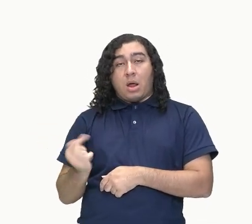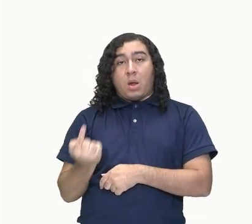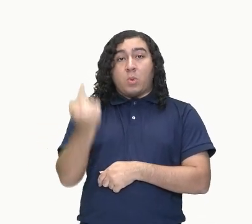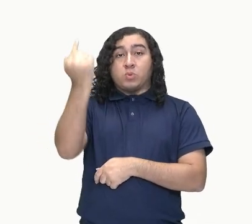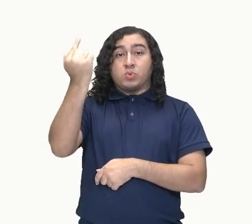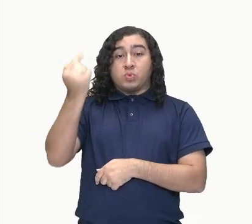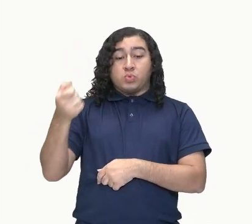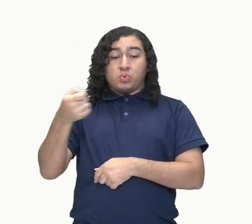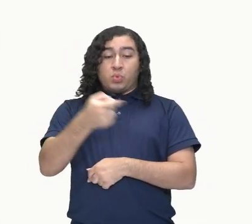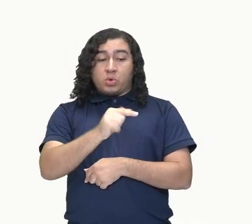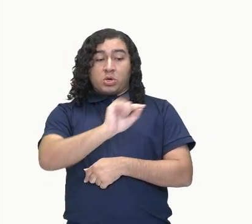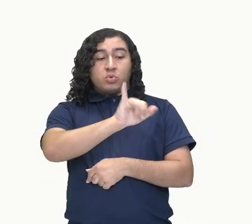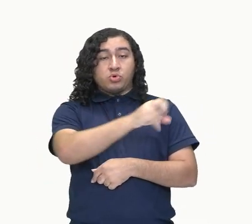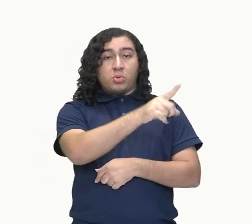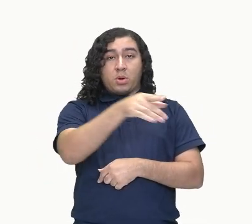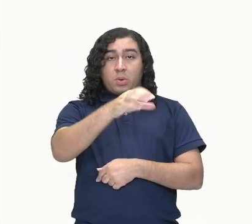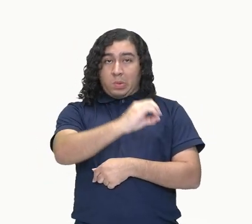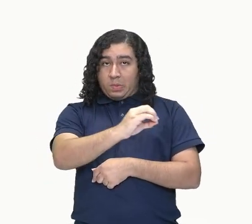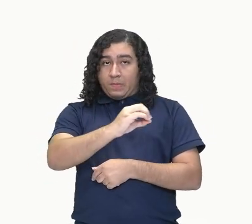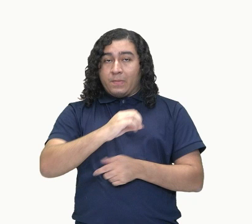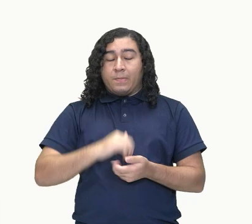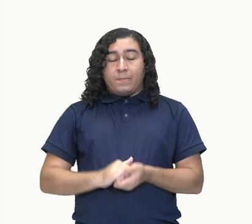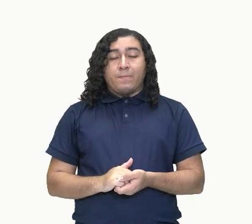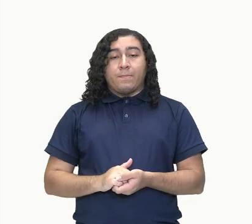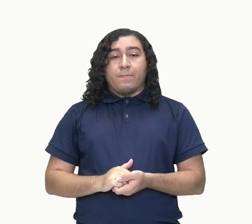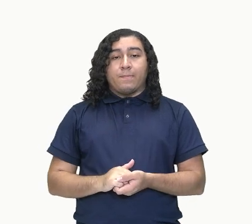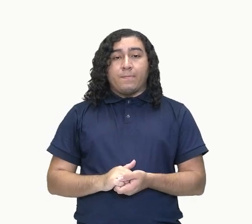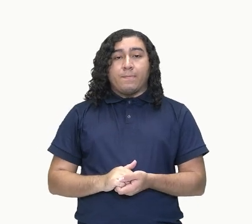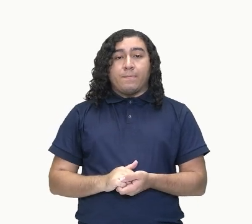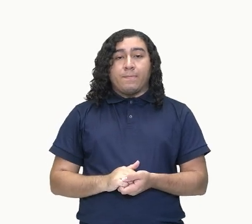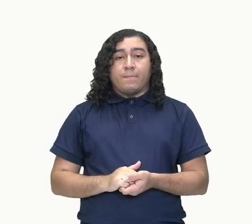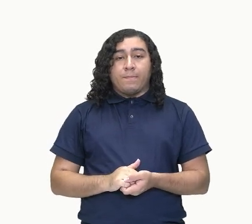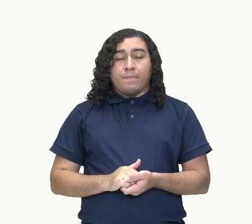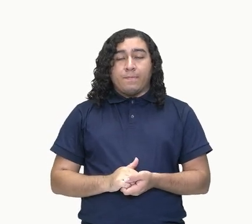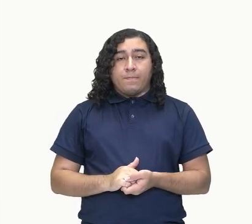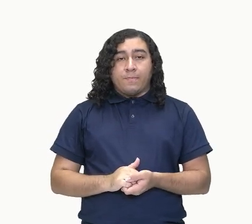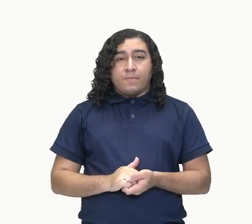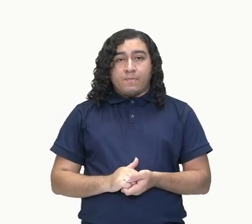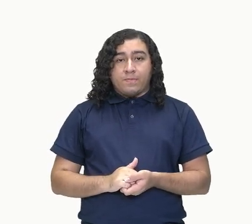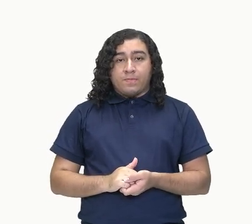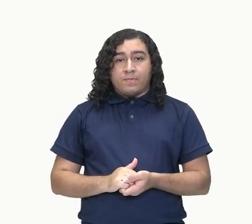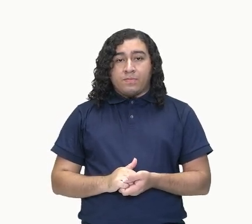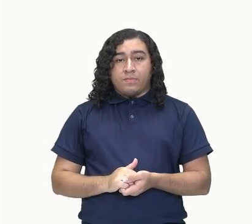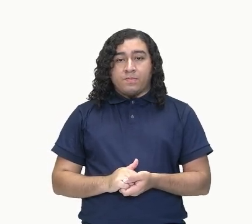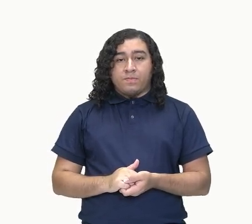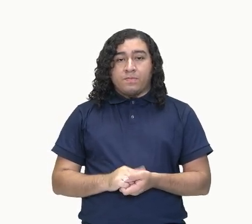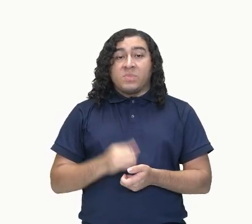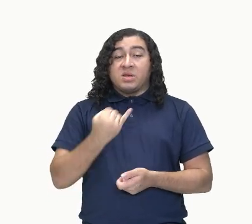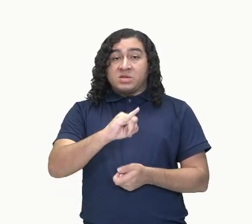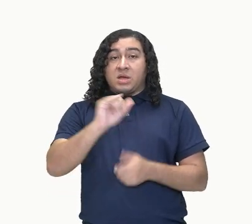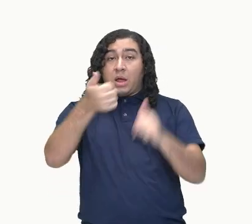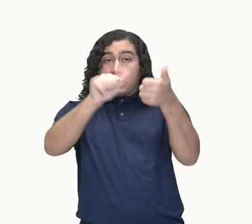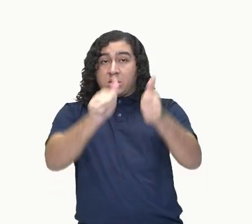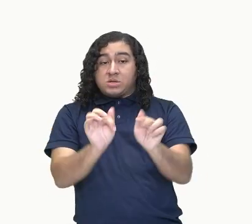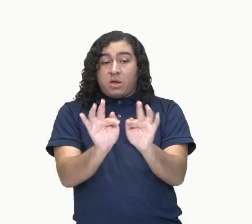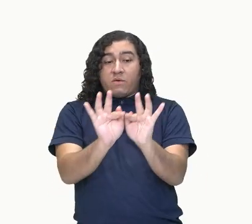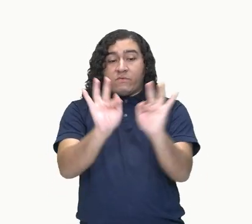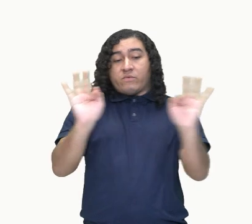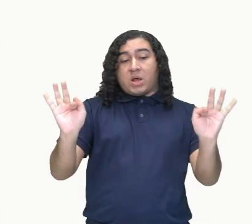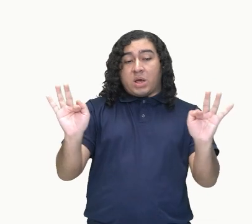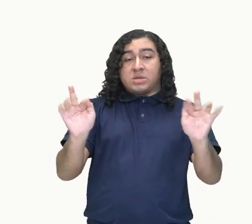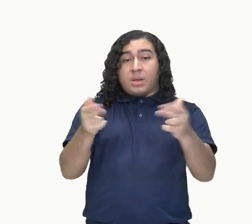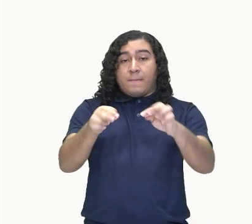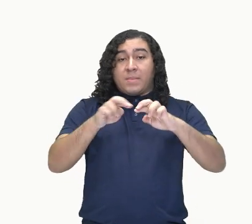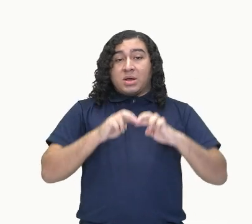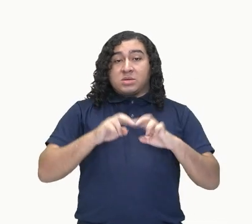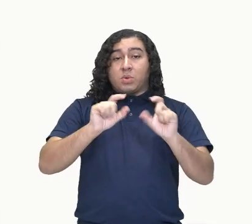alto que o João. Se eu for analisar a frase, é como se este